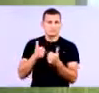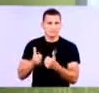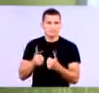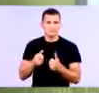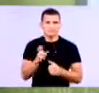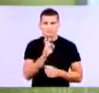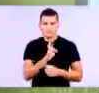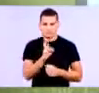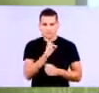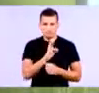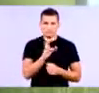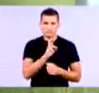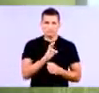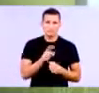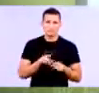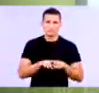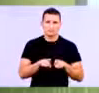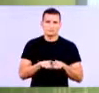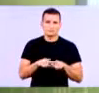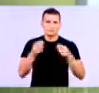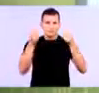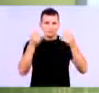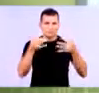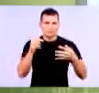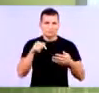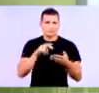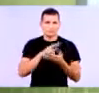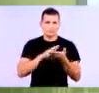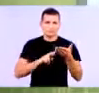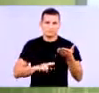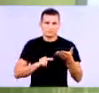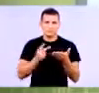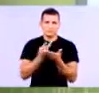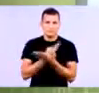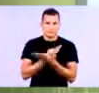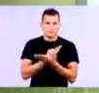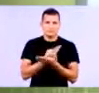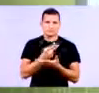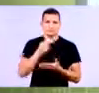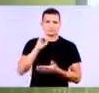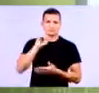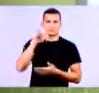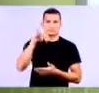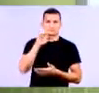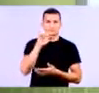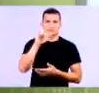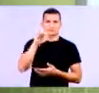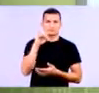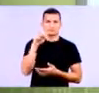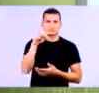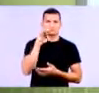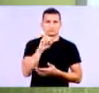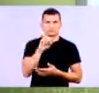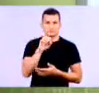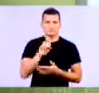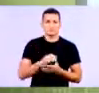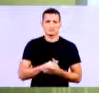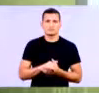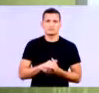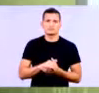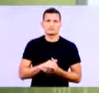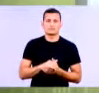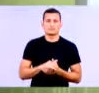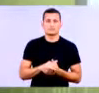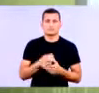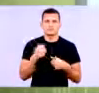não esqueçamos aqui que foi citado aquele relatório de incidentes em que os casos, né, as ocorrências,